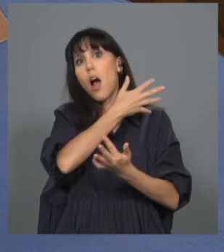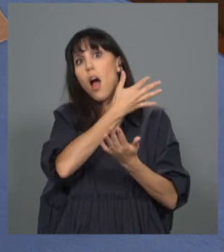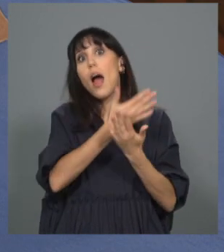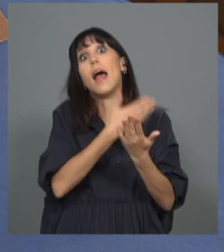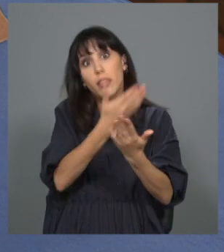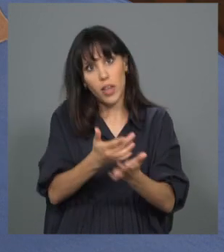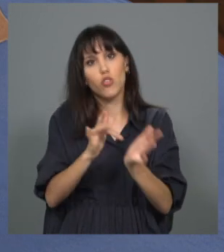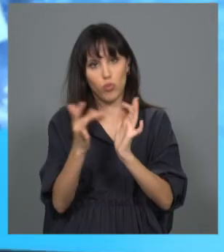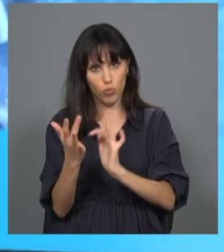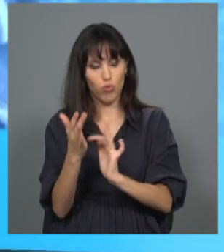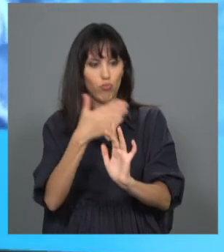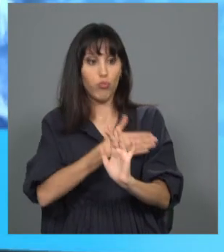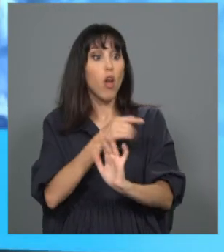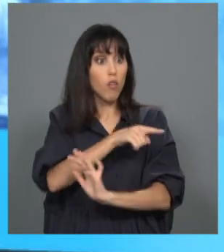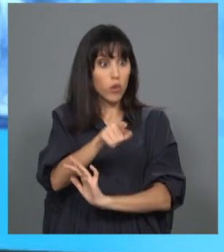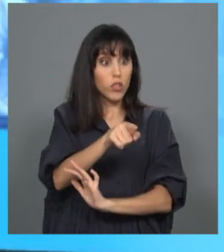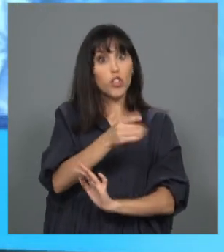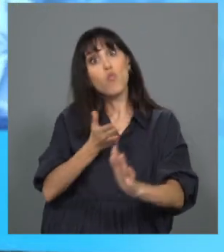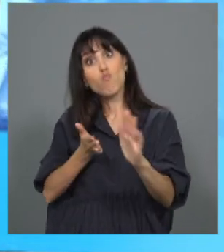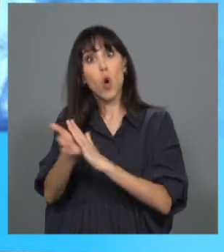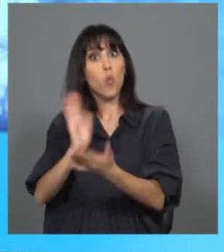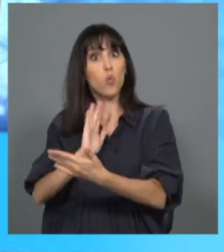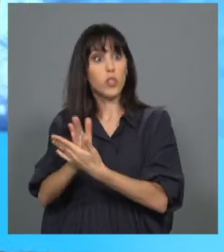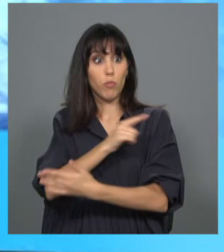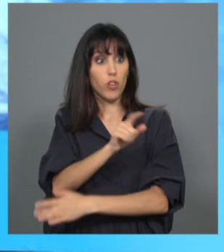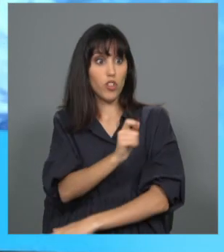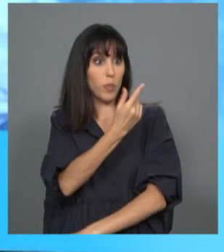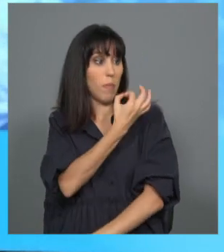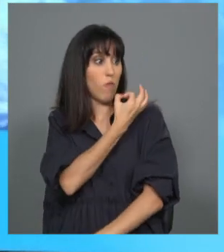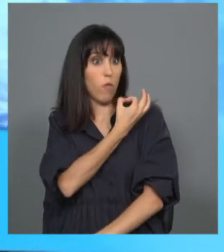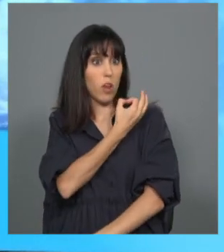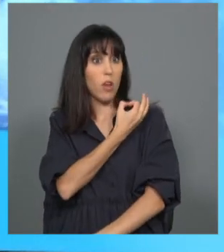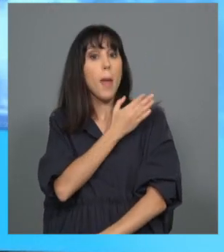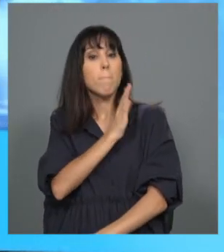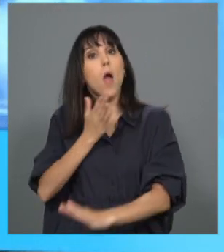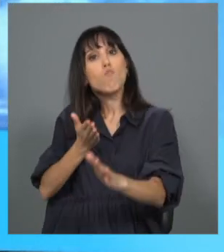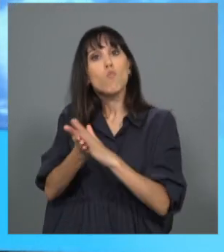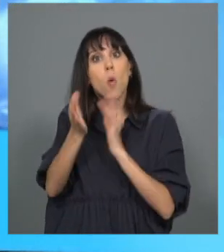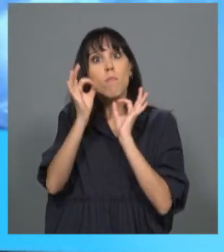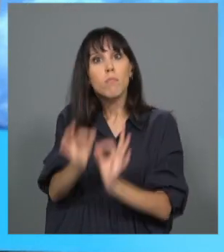Jesus. Vós podeis ser os últimos, vós primeiros. Enquanto que os